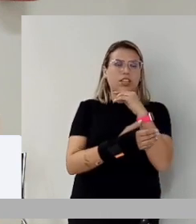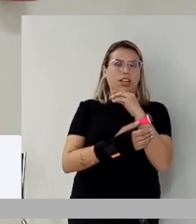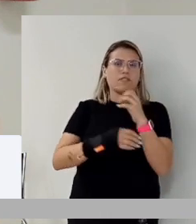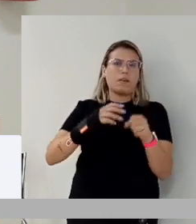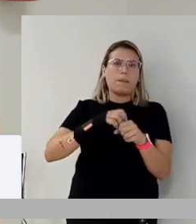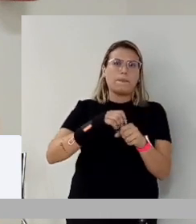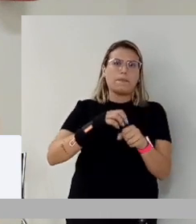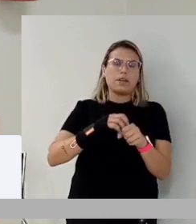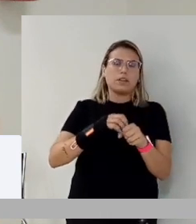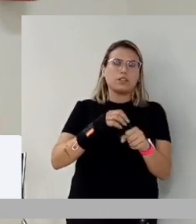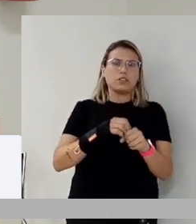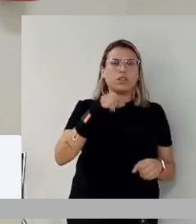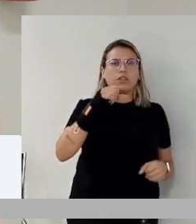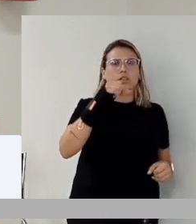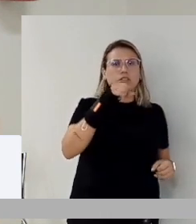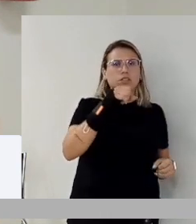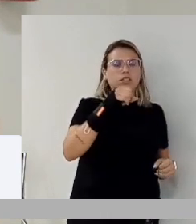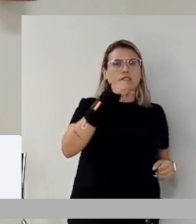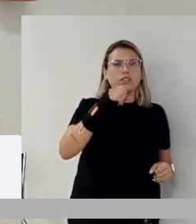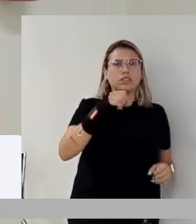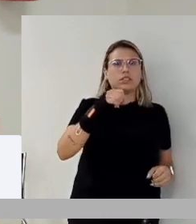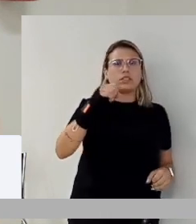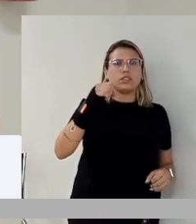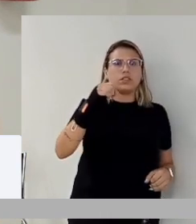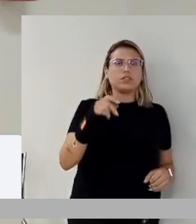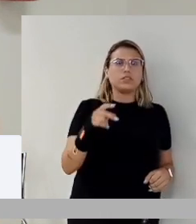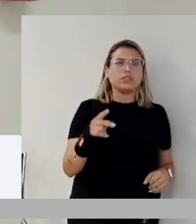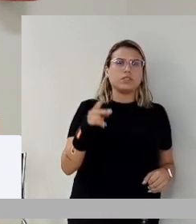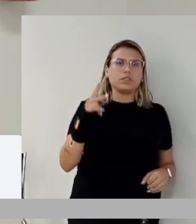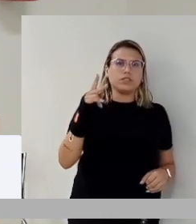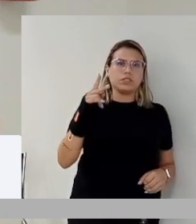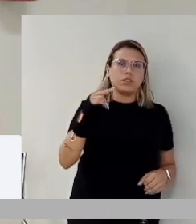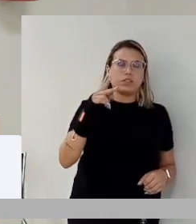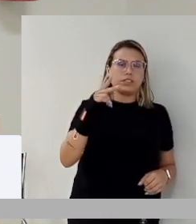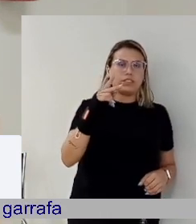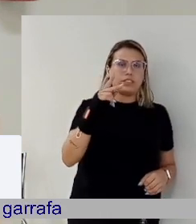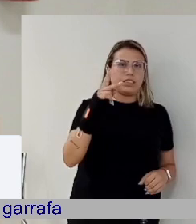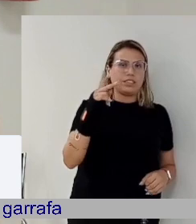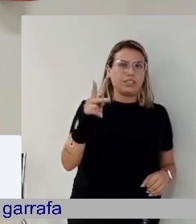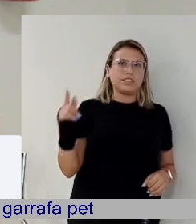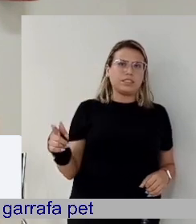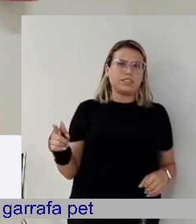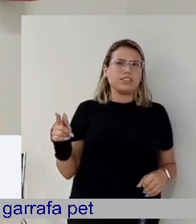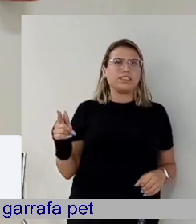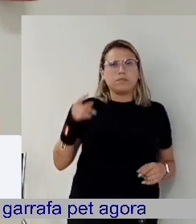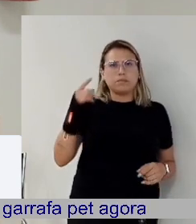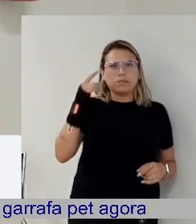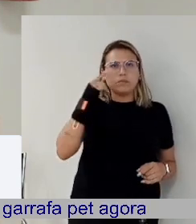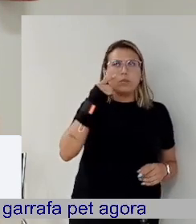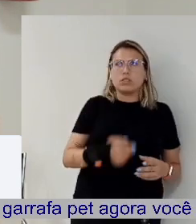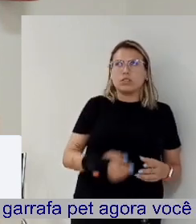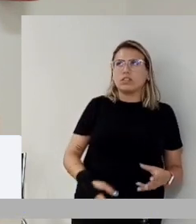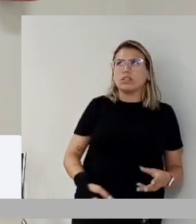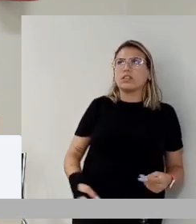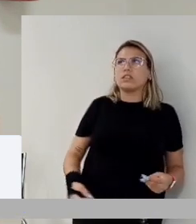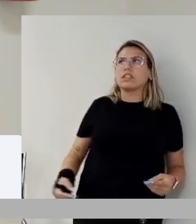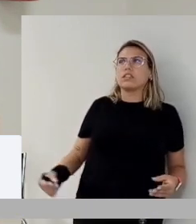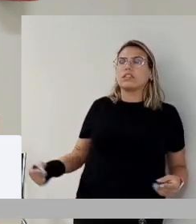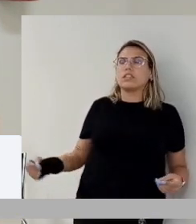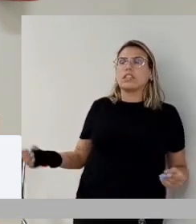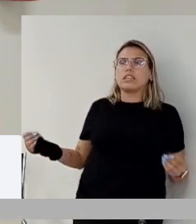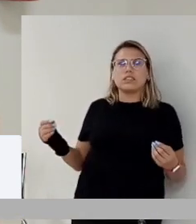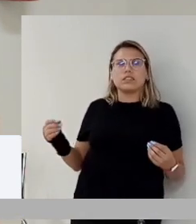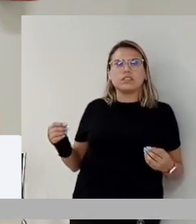tirada 888 83 kg de garrafa pet agora você imaginar um Berg Aquele